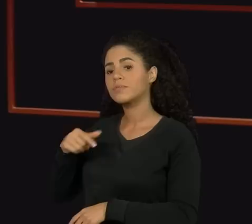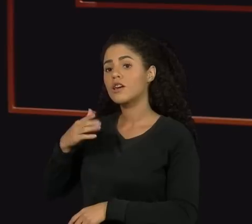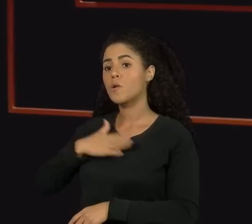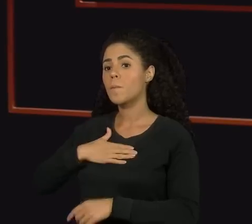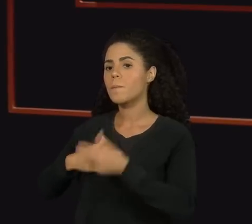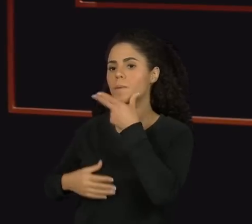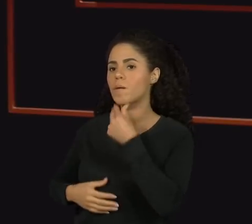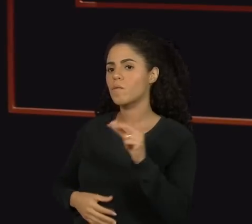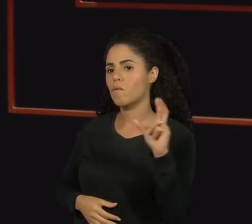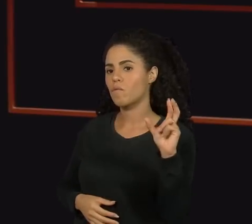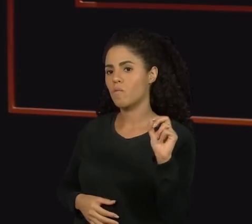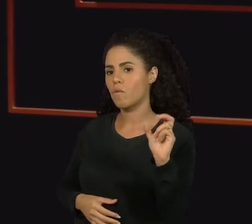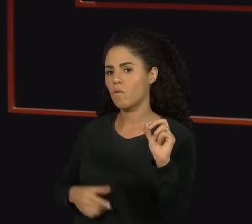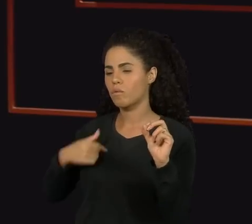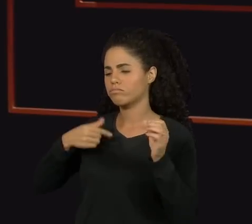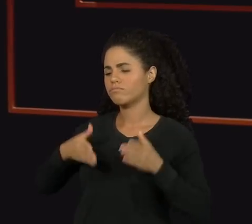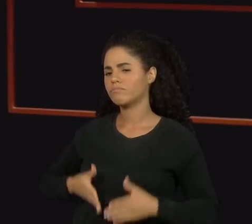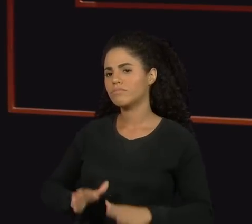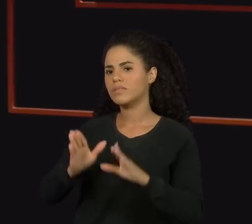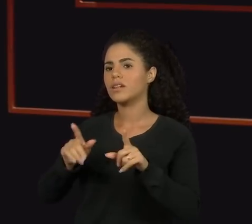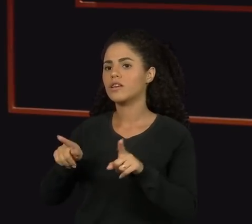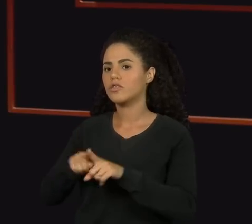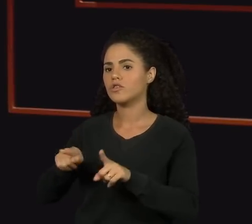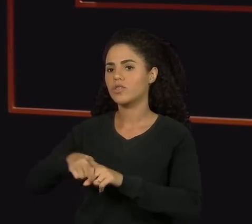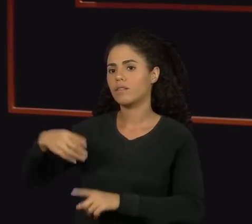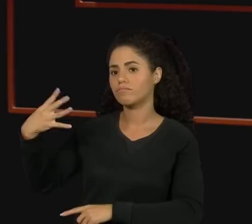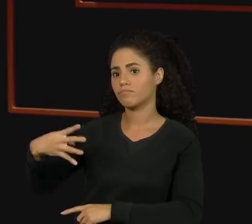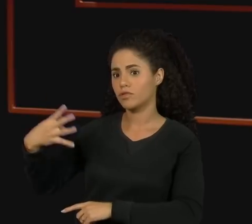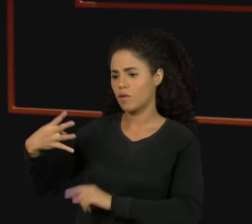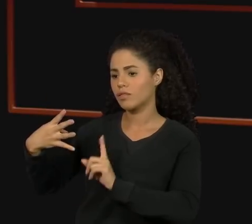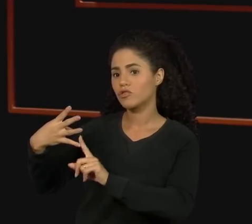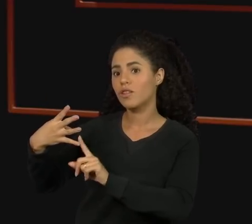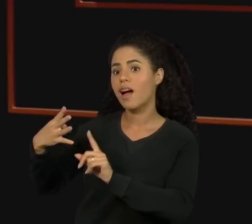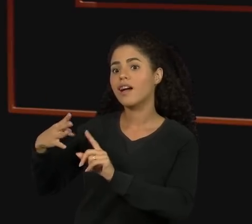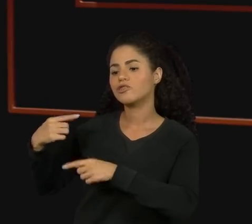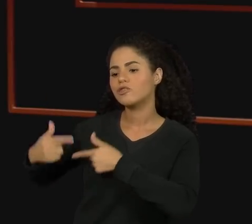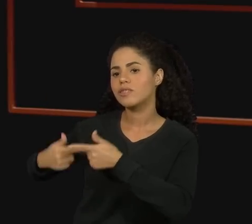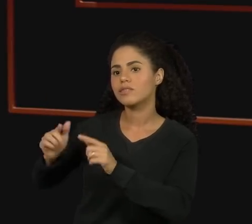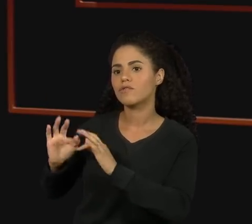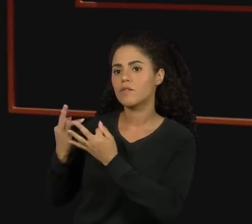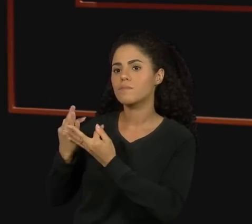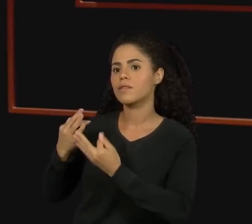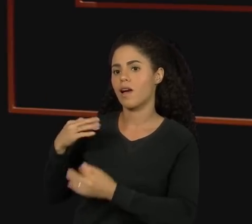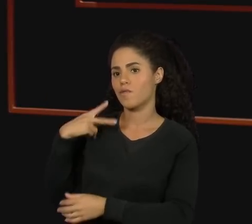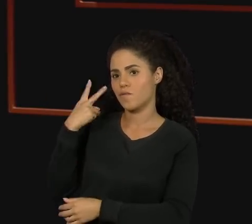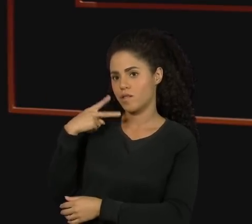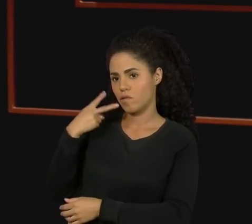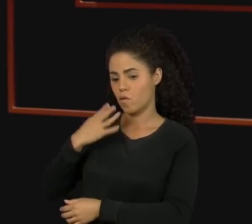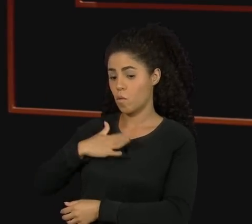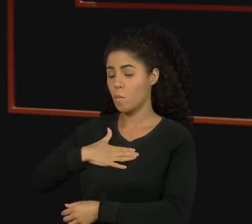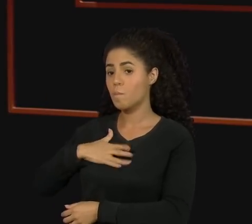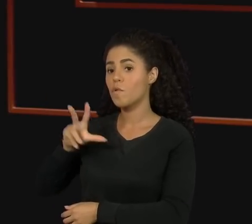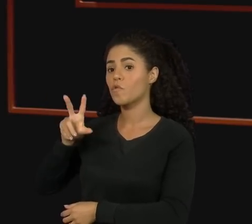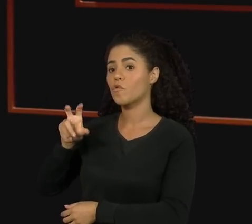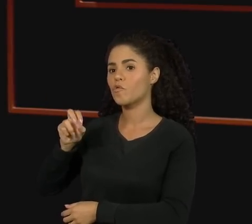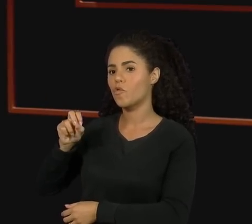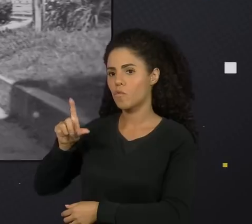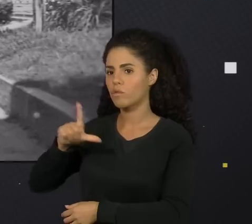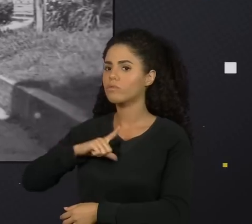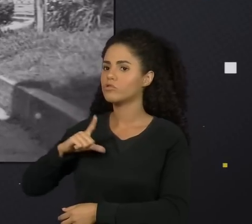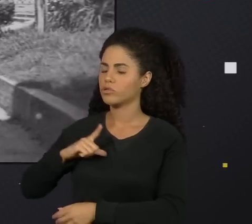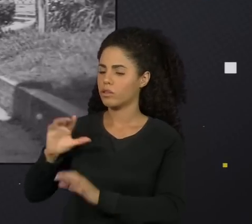avô era, quando eu nasci, era o 4º mandato dele como vereador, então minha família tem um status,